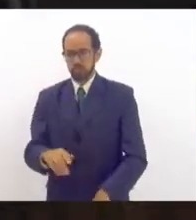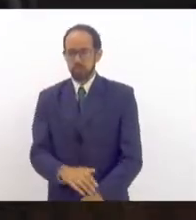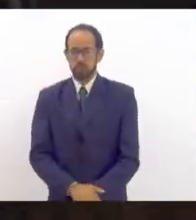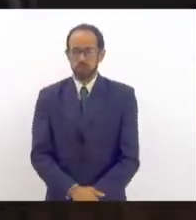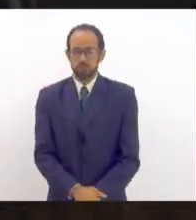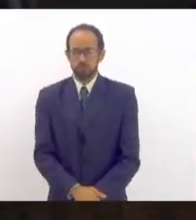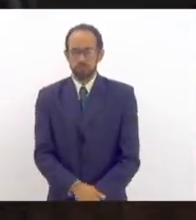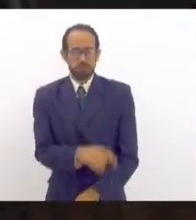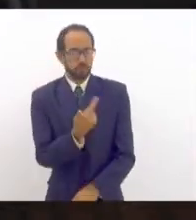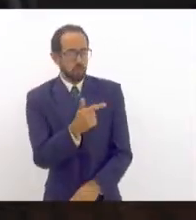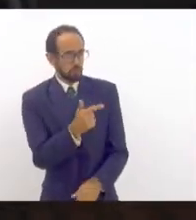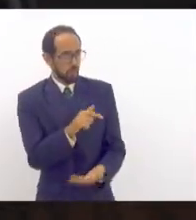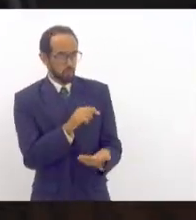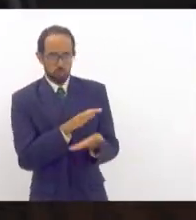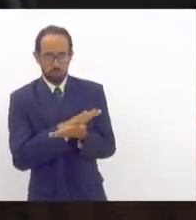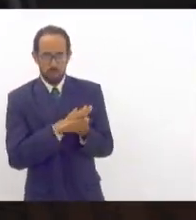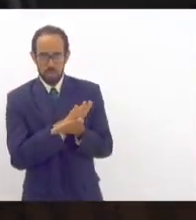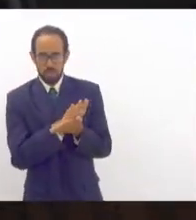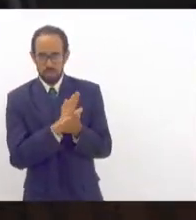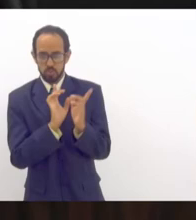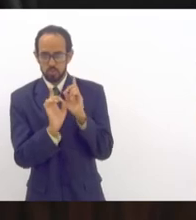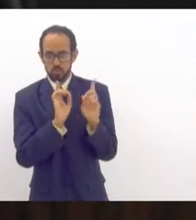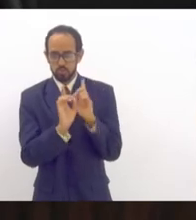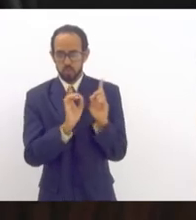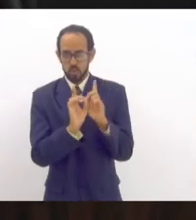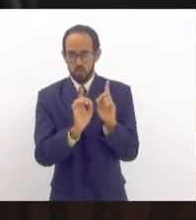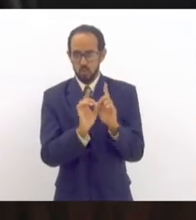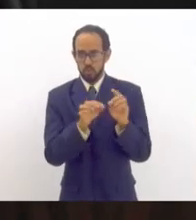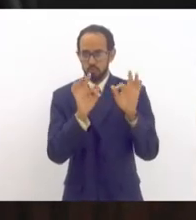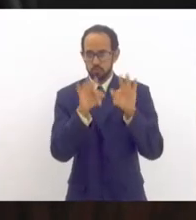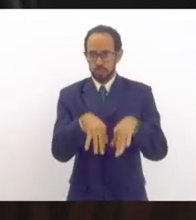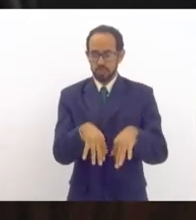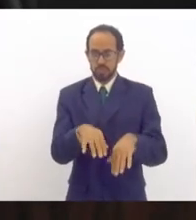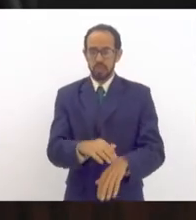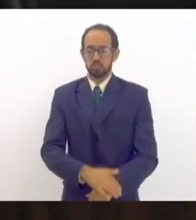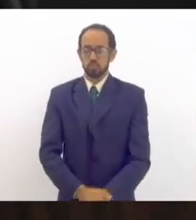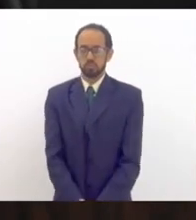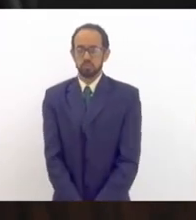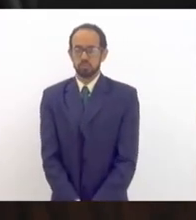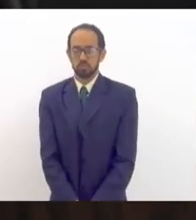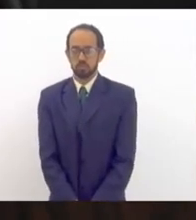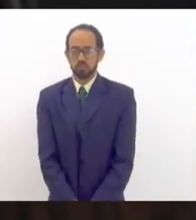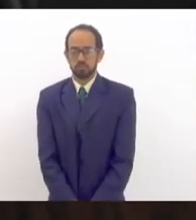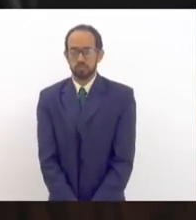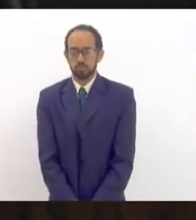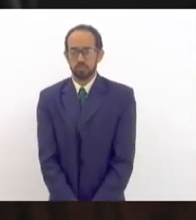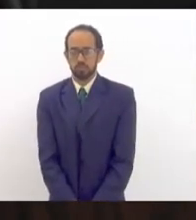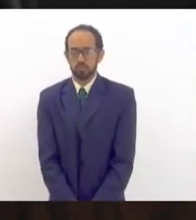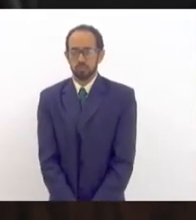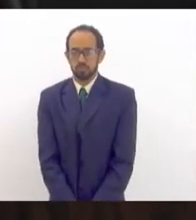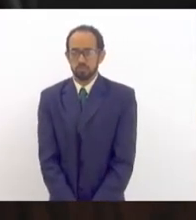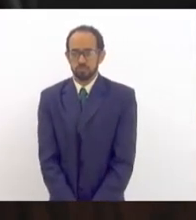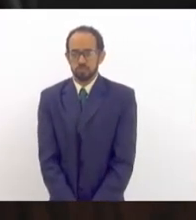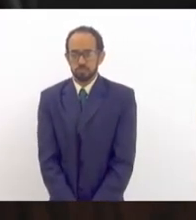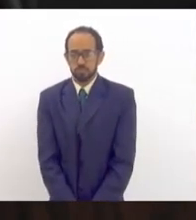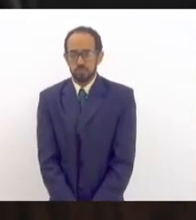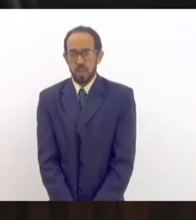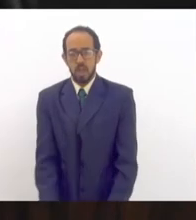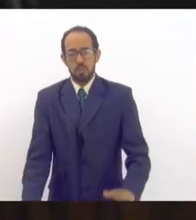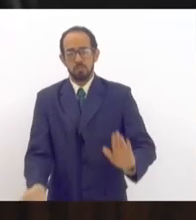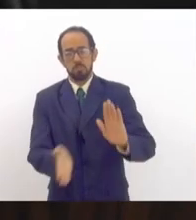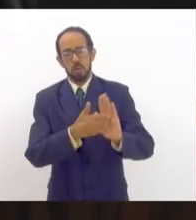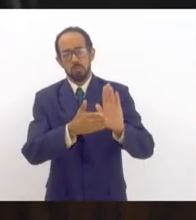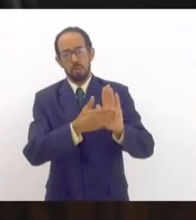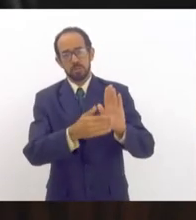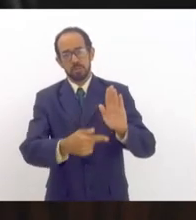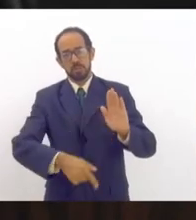não havendo mais quem querer discutir encerrar a discussão apresente proposta a receber